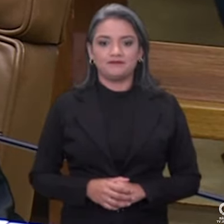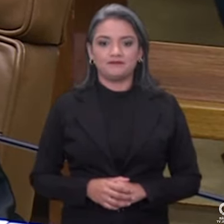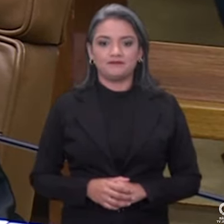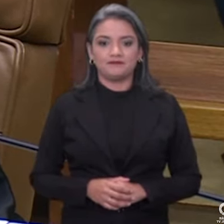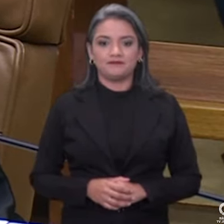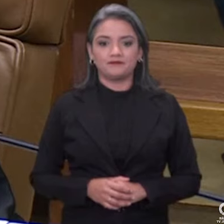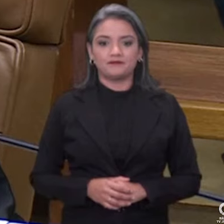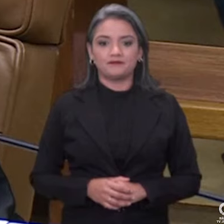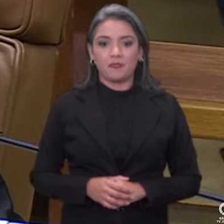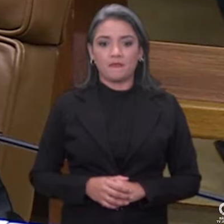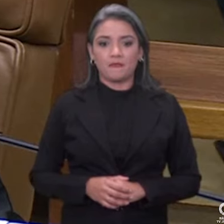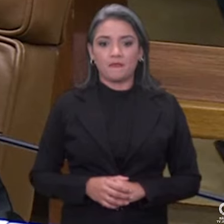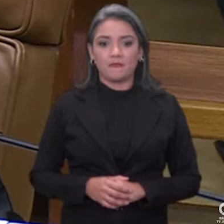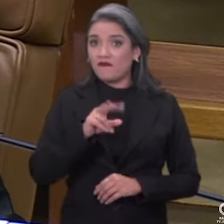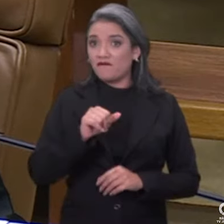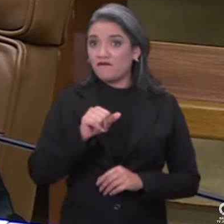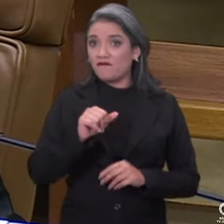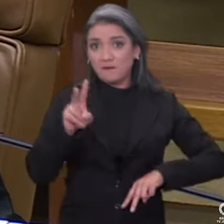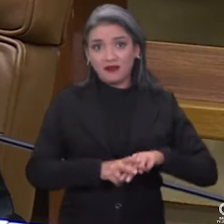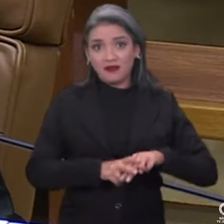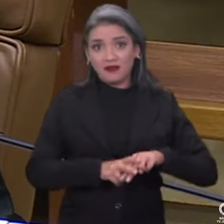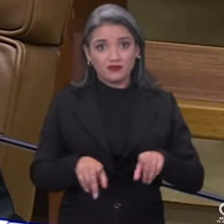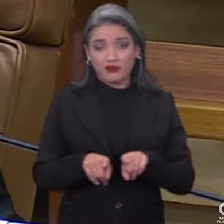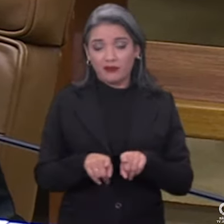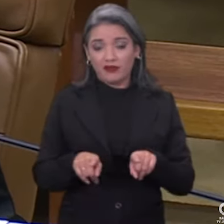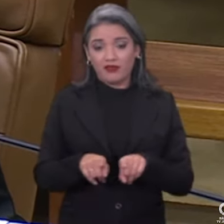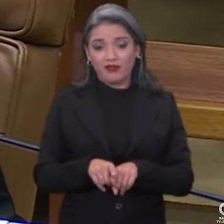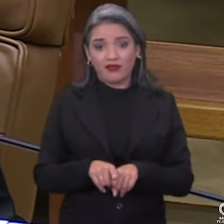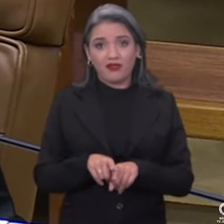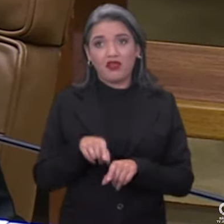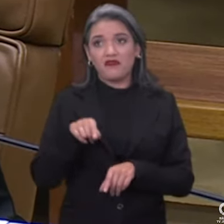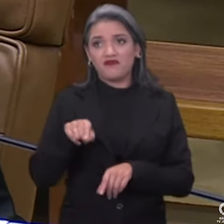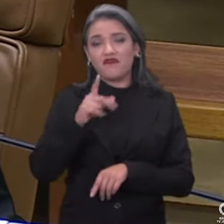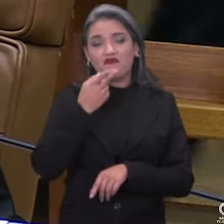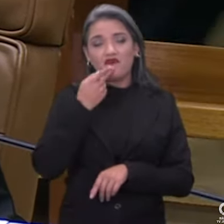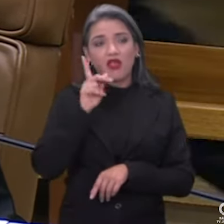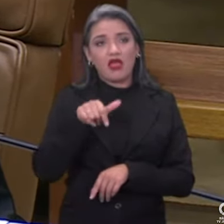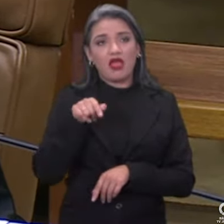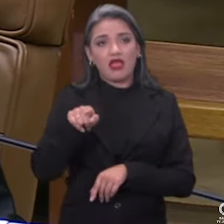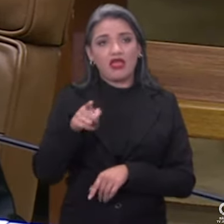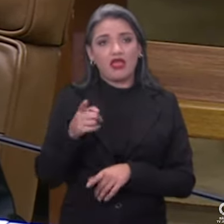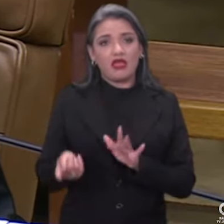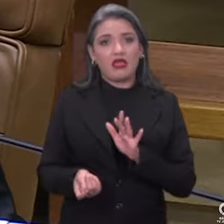Ele vai ser preso do mesmo jeito, como traficante.